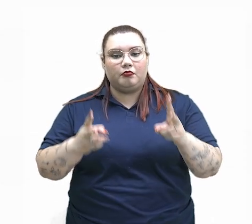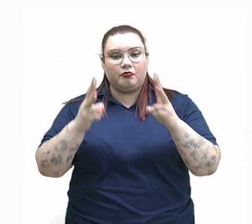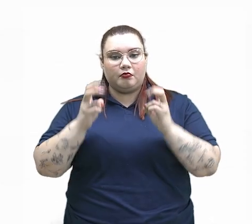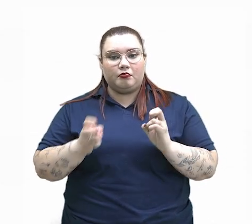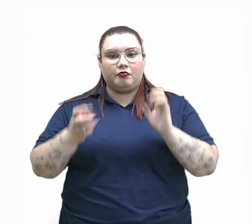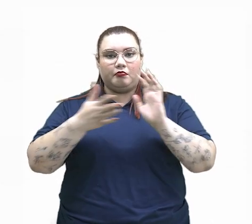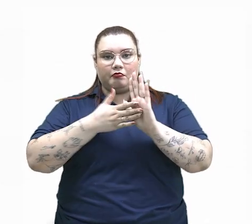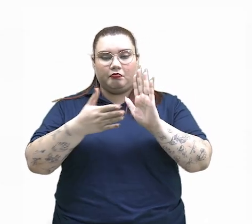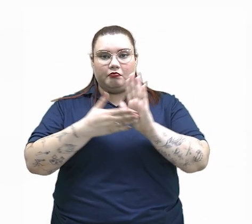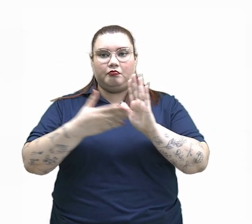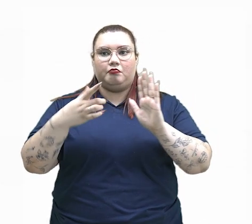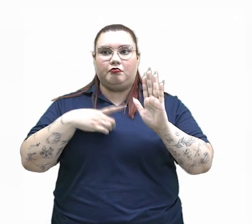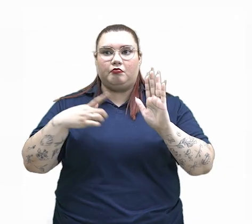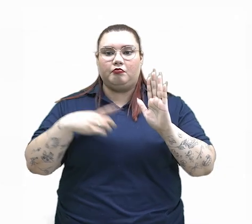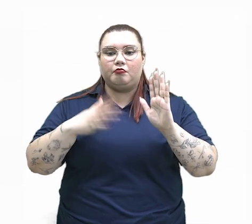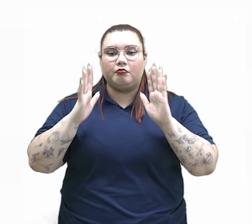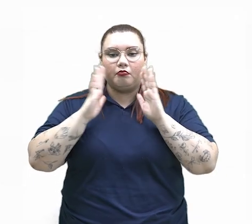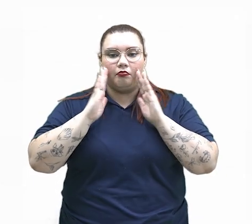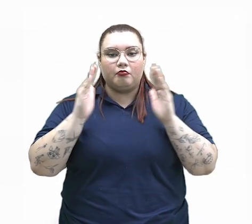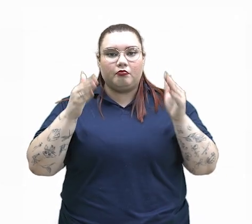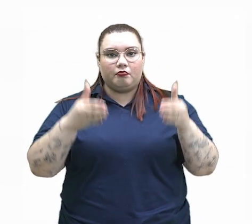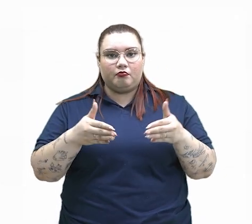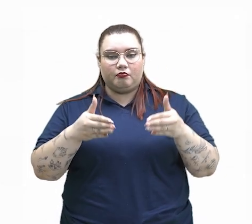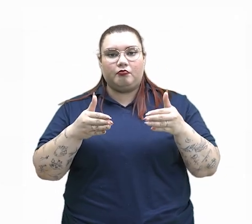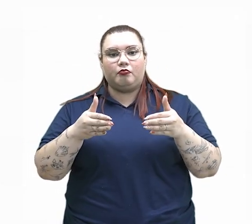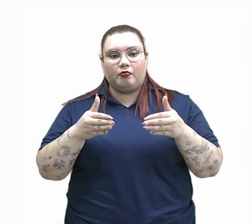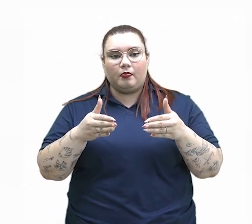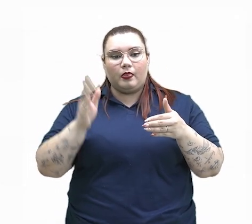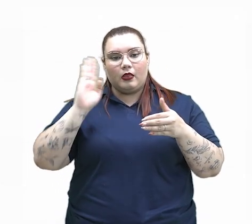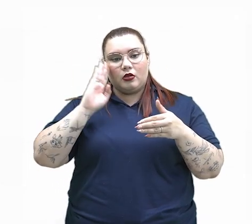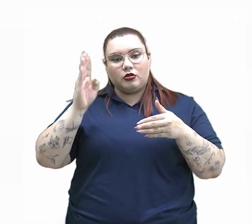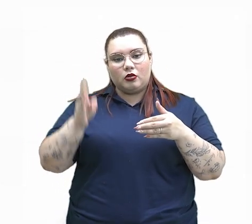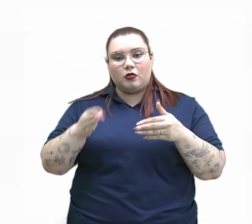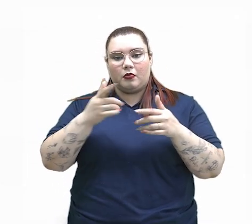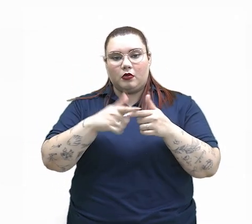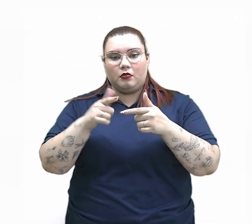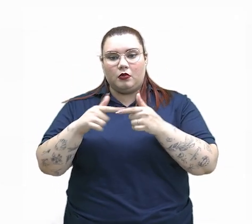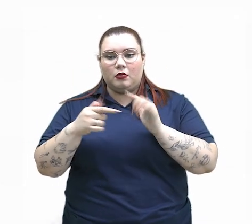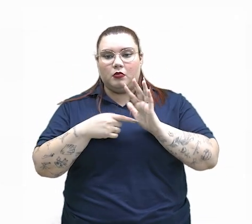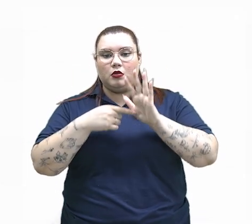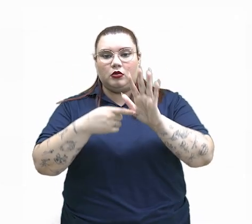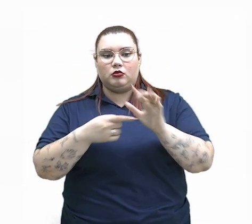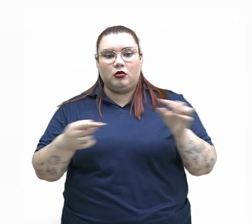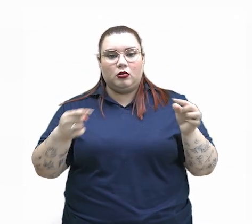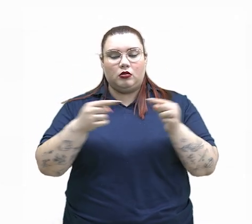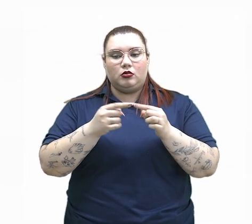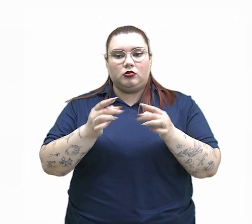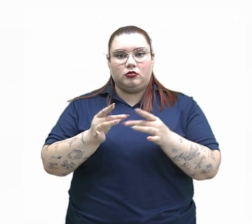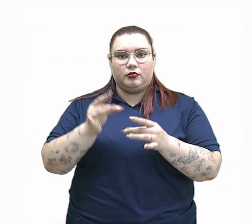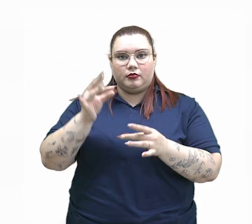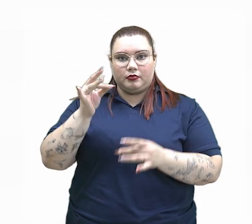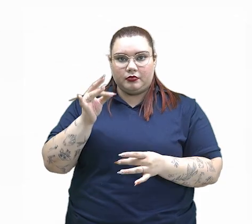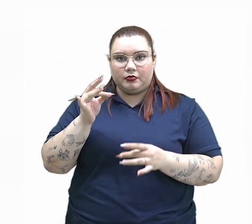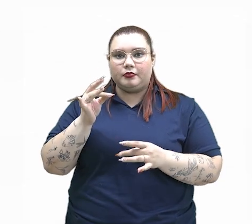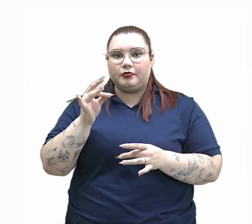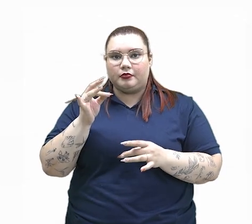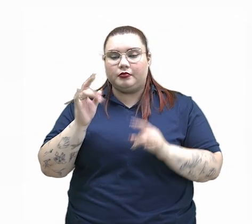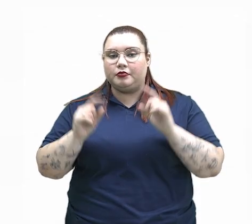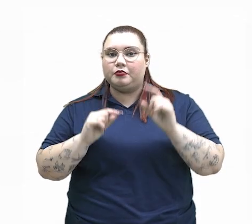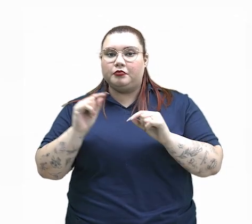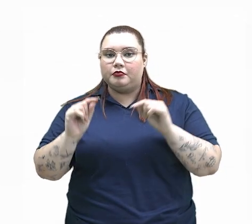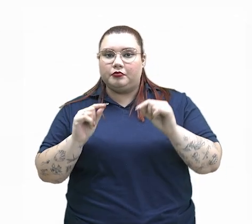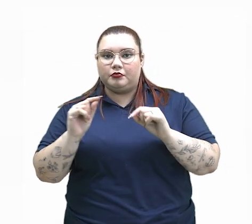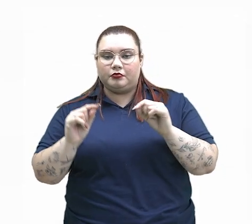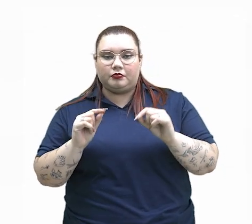Notem que a proposta, né, ataca diretamente os problemas levantados no